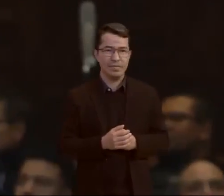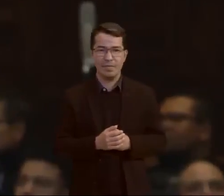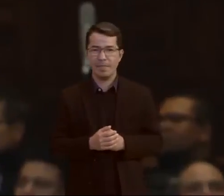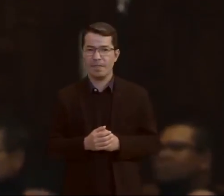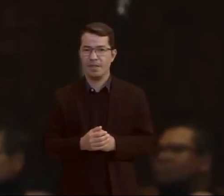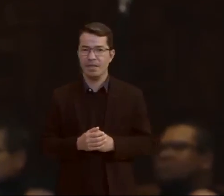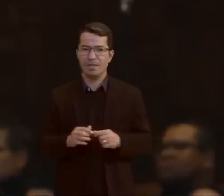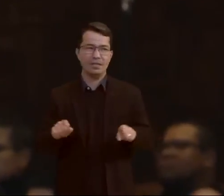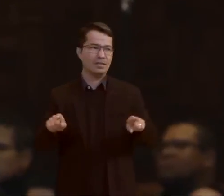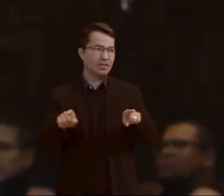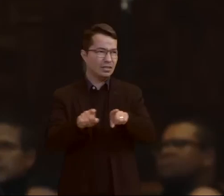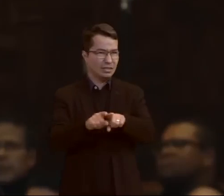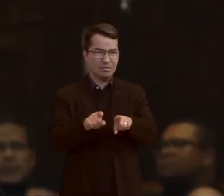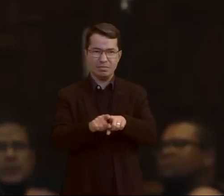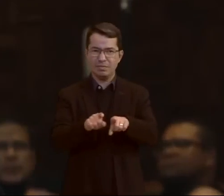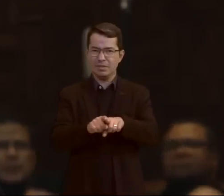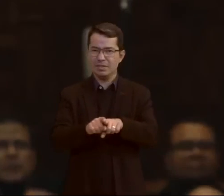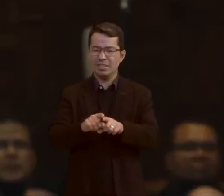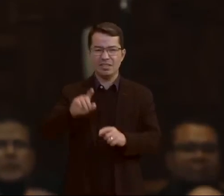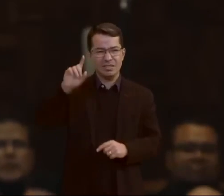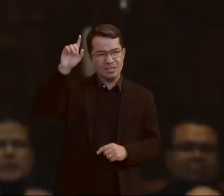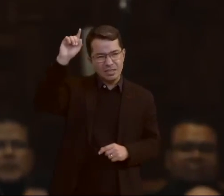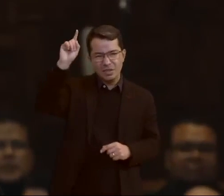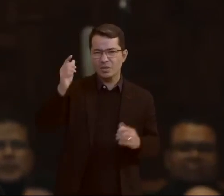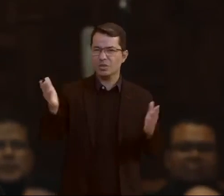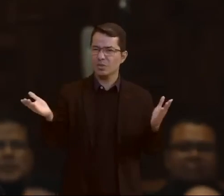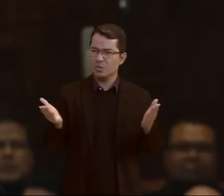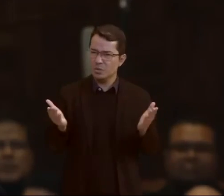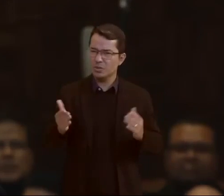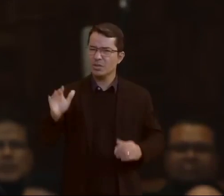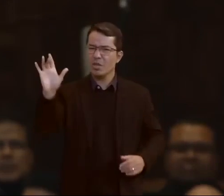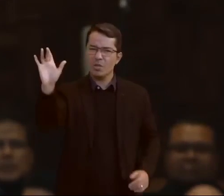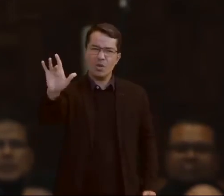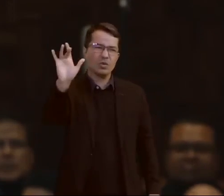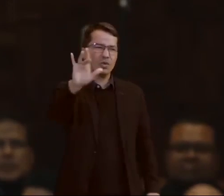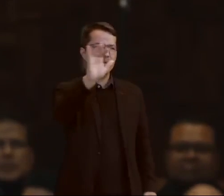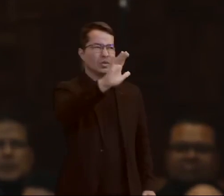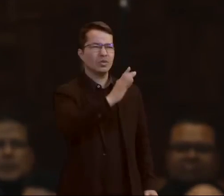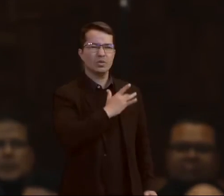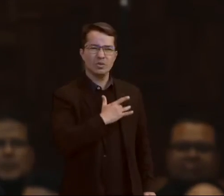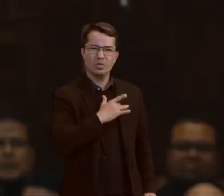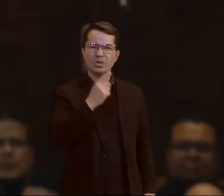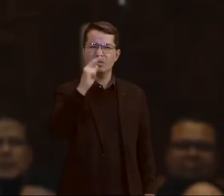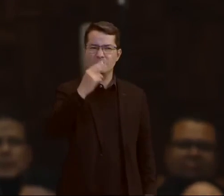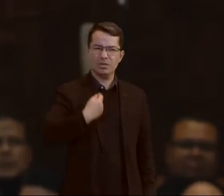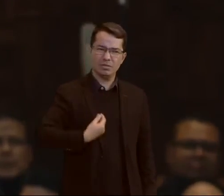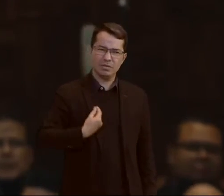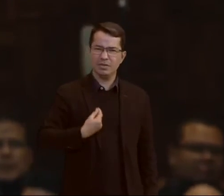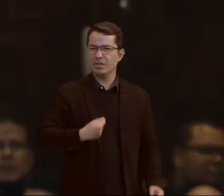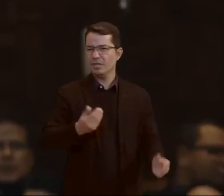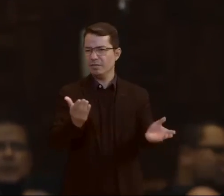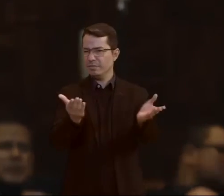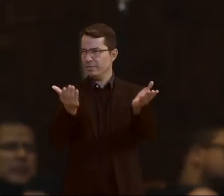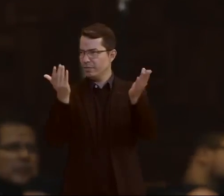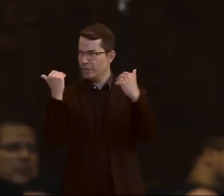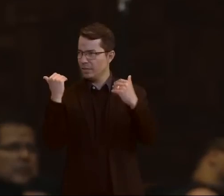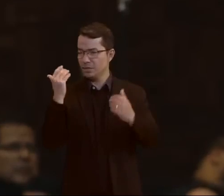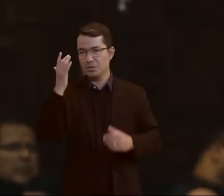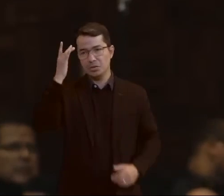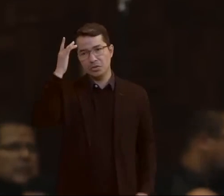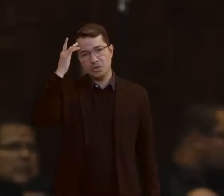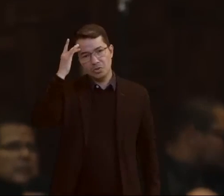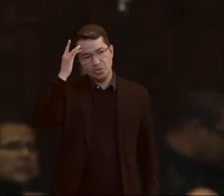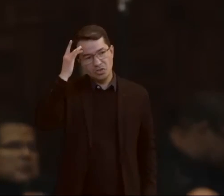Isso, se o Senhor ministrou na tua vida, venha. Você está tomando alguma decisão, eu não sei qual, mas